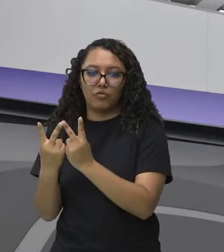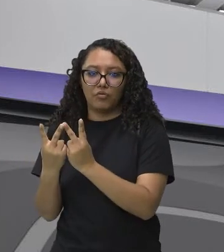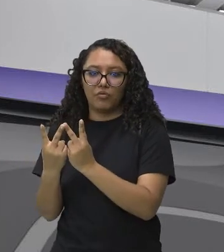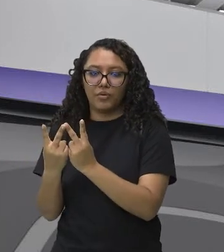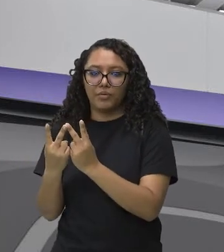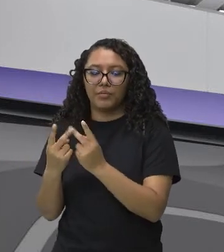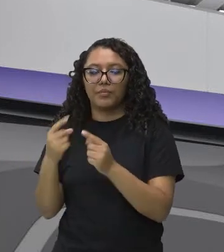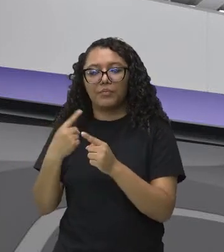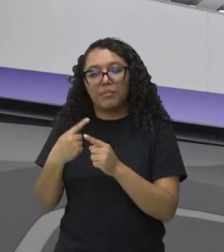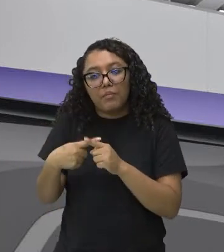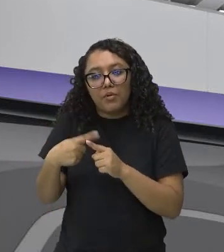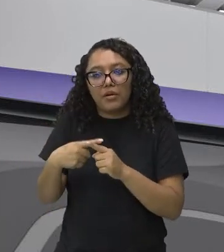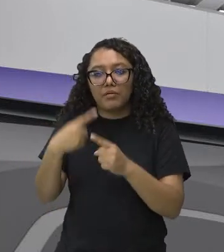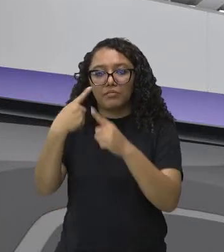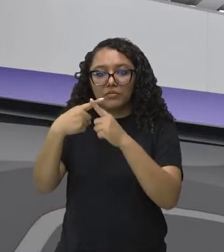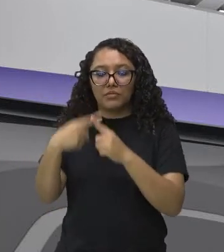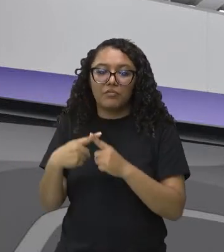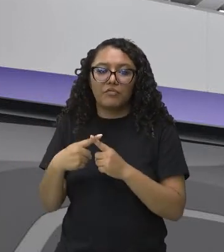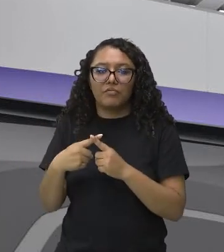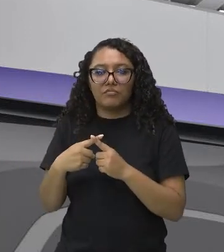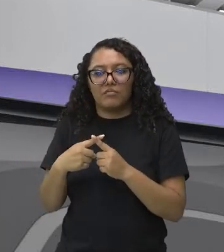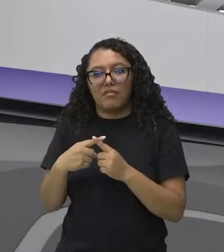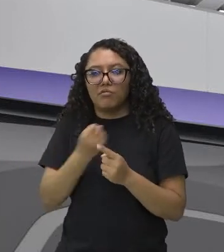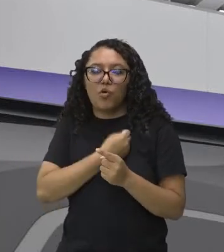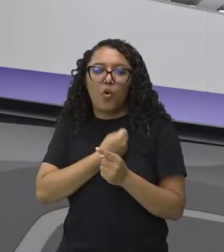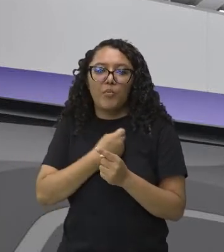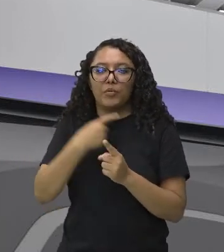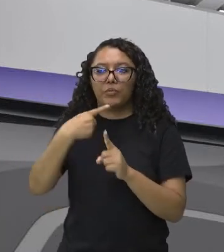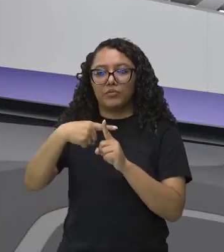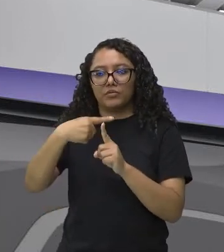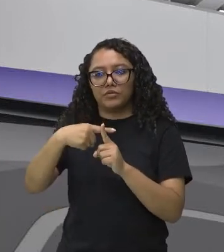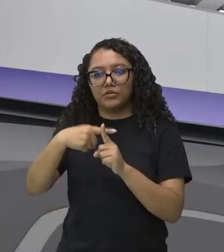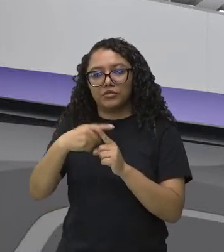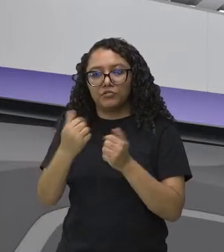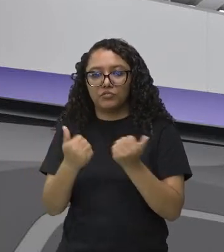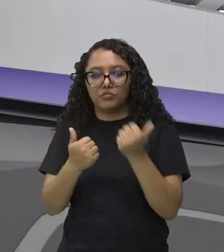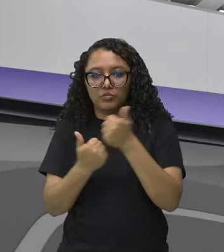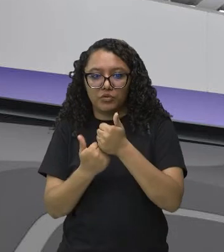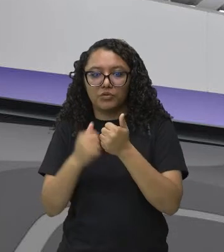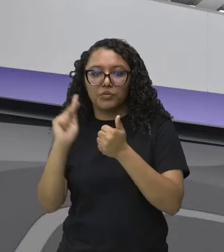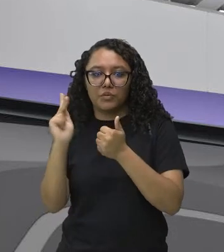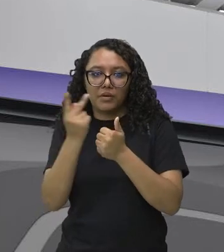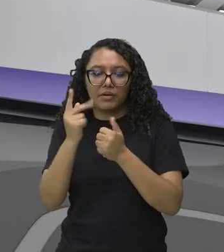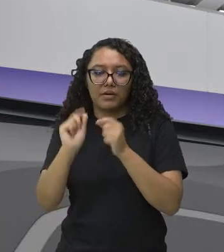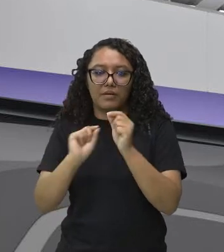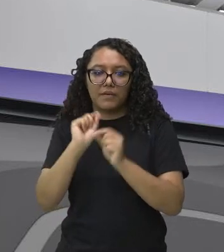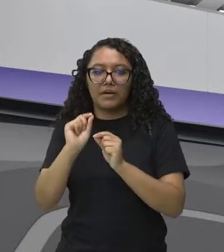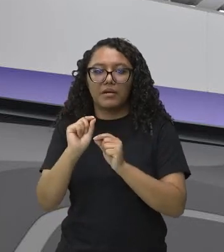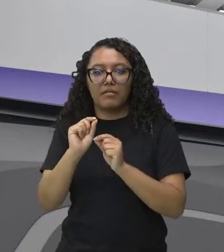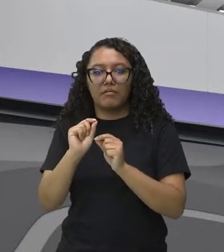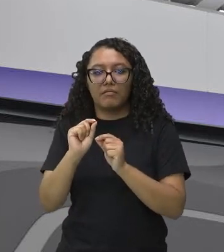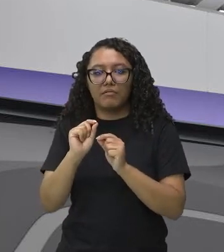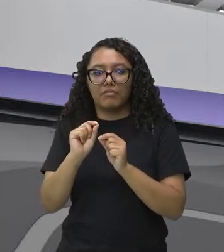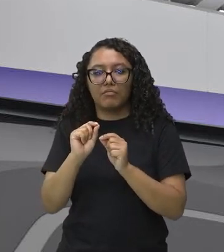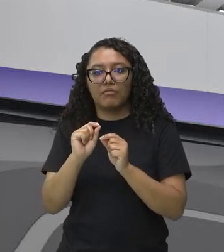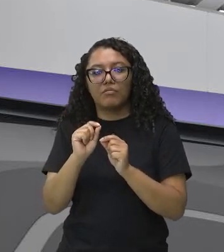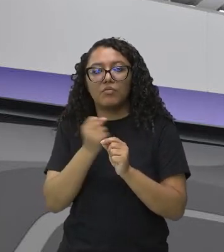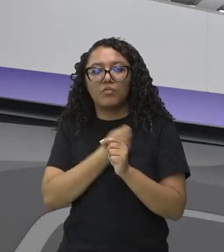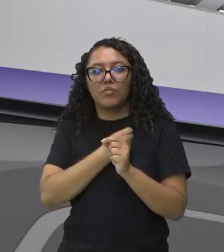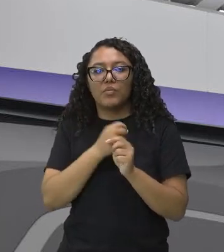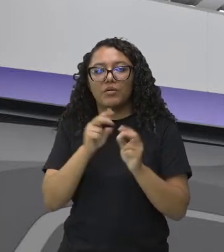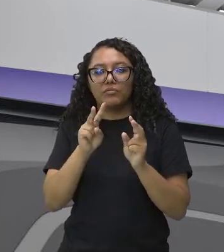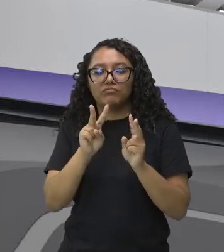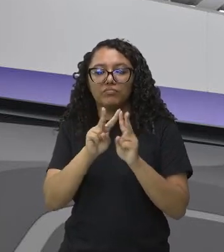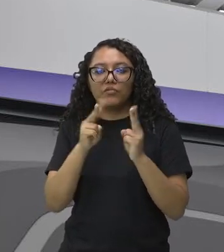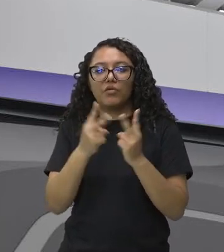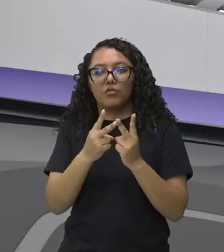qualquer valor positivo, é claro, né, que eu colocar ali no lugar de H, o valor de V, que é o volume, também vai